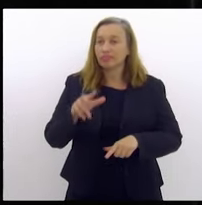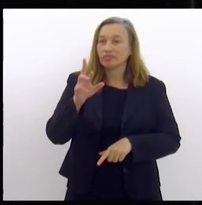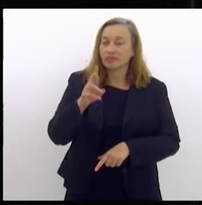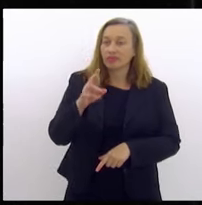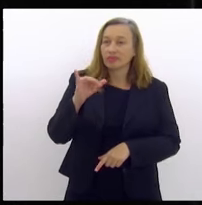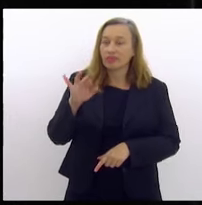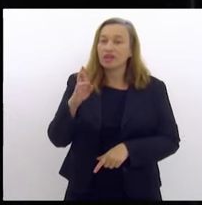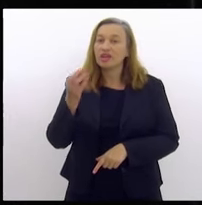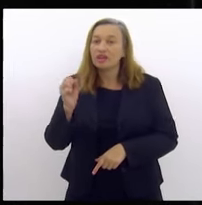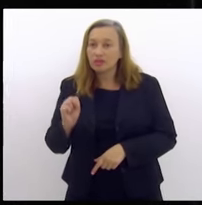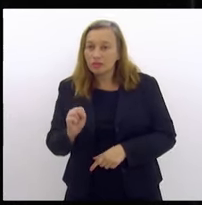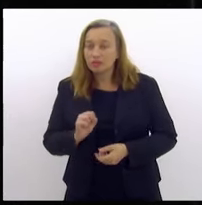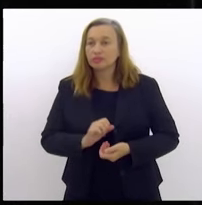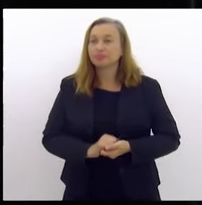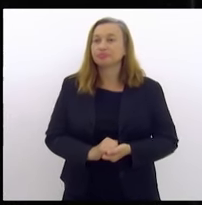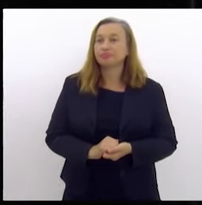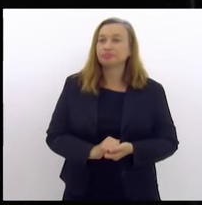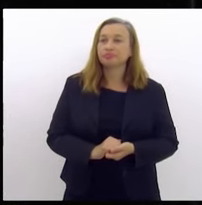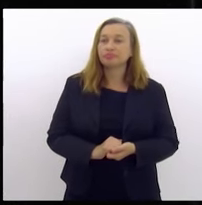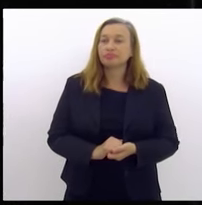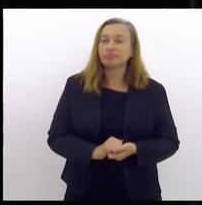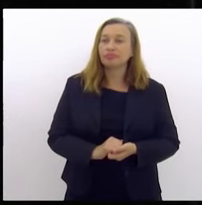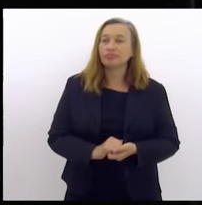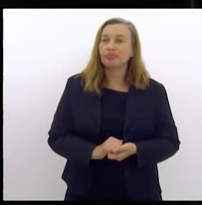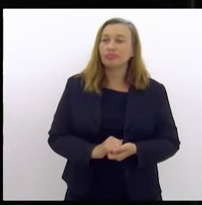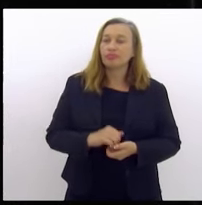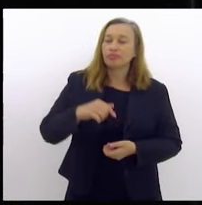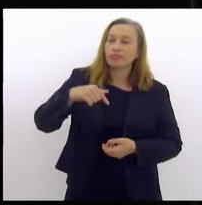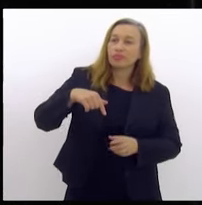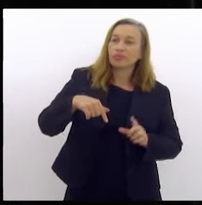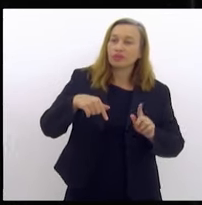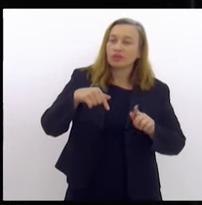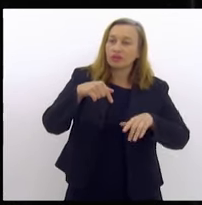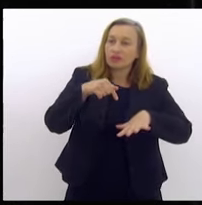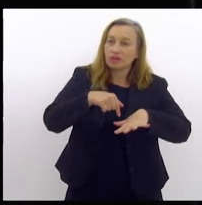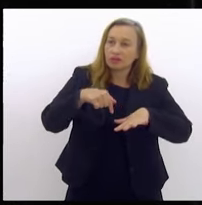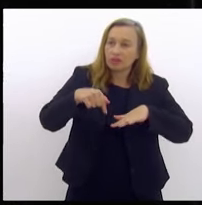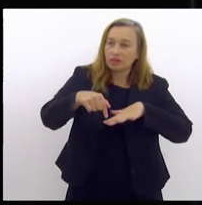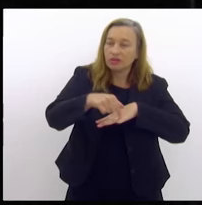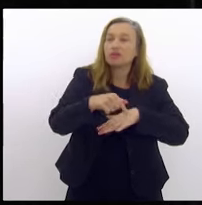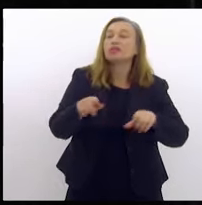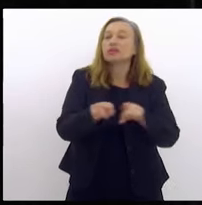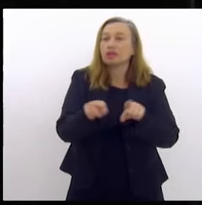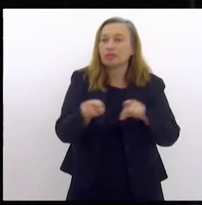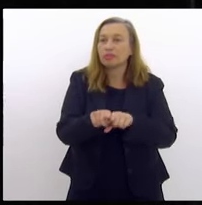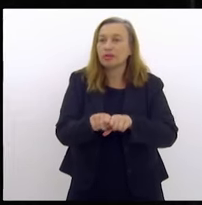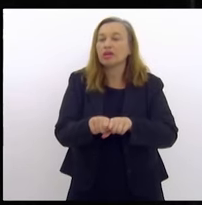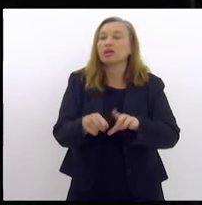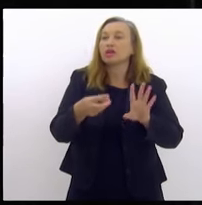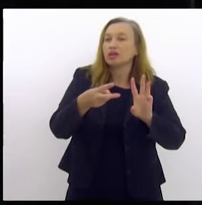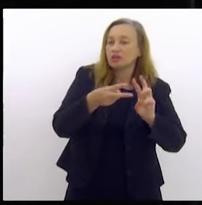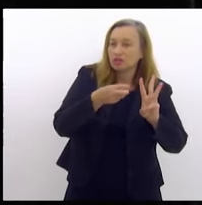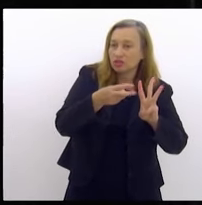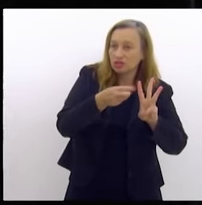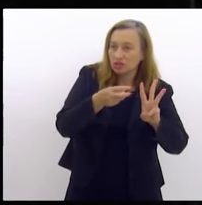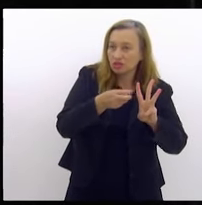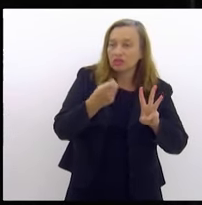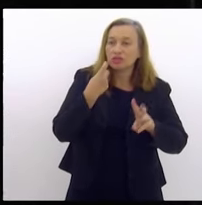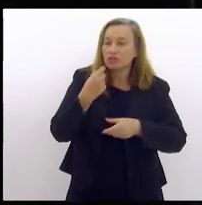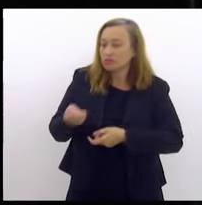ribeirinhos, os quilombolas, que está incluso os indígenas, os pescadores